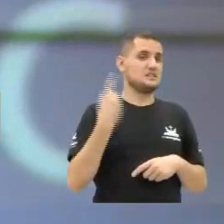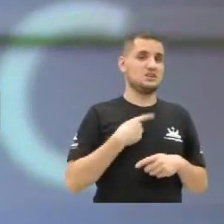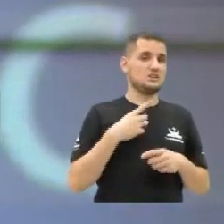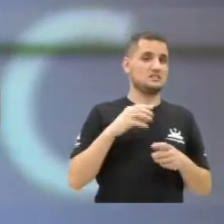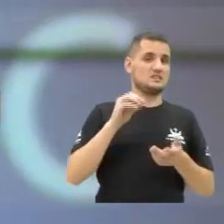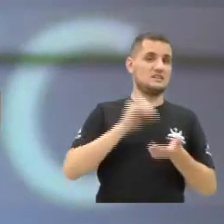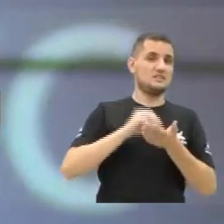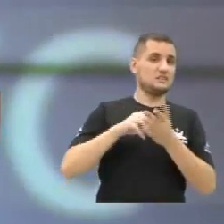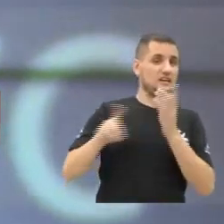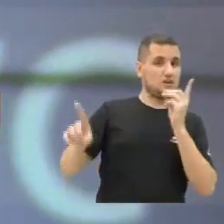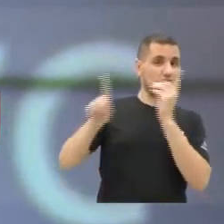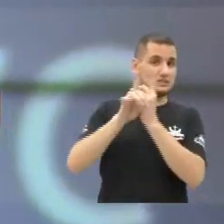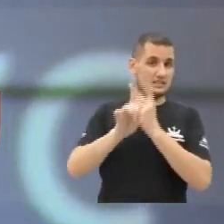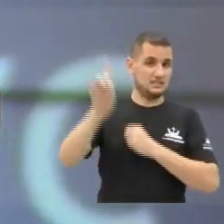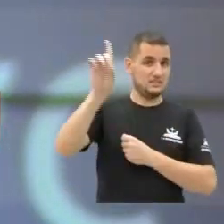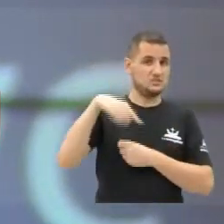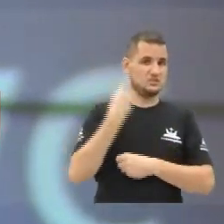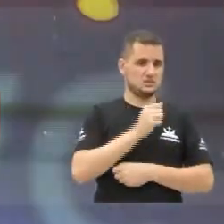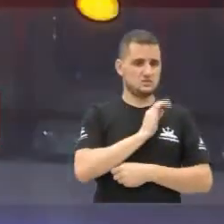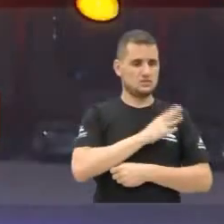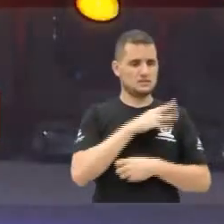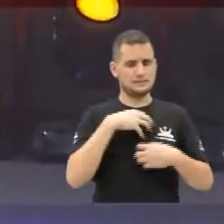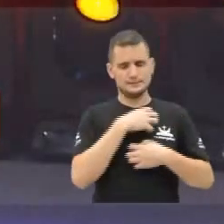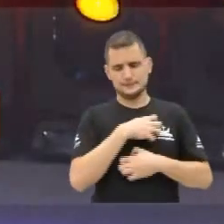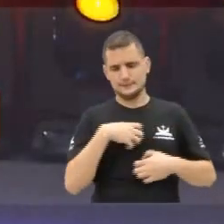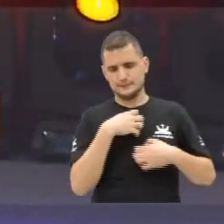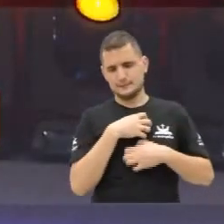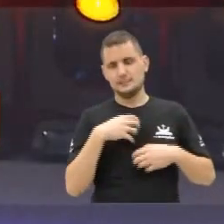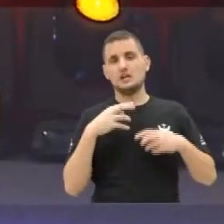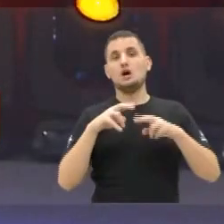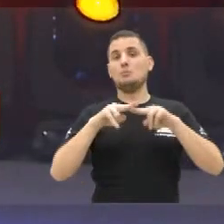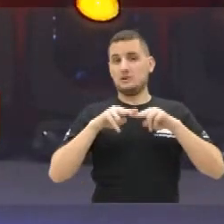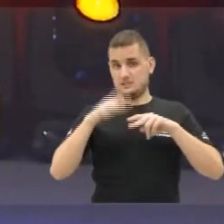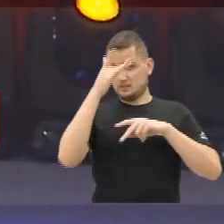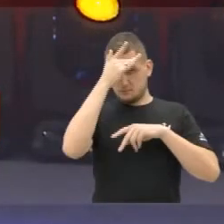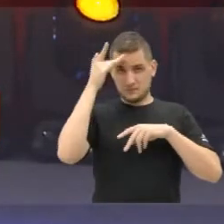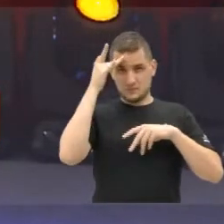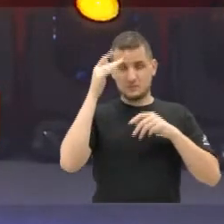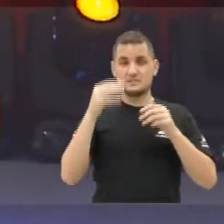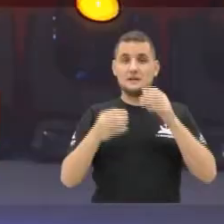em ti descanso. Portanto, o homem foi criado incompleto.